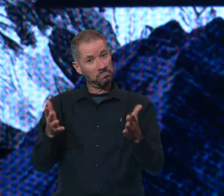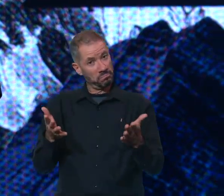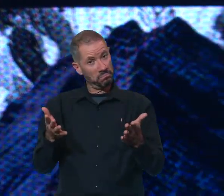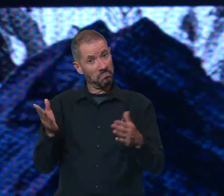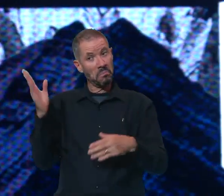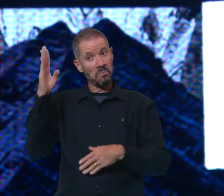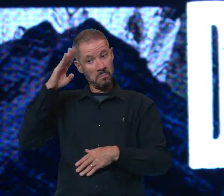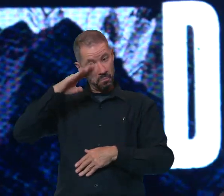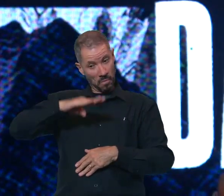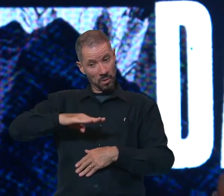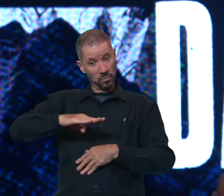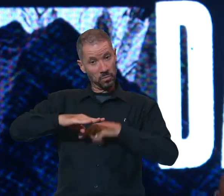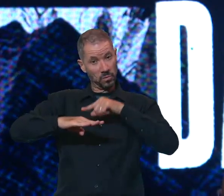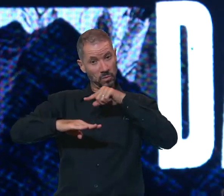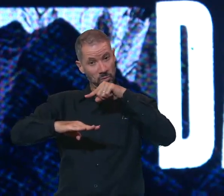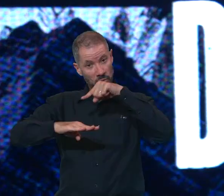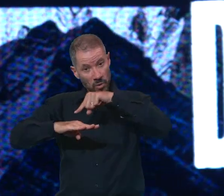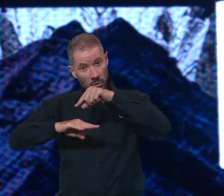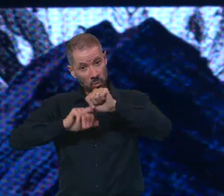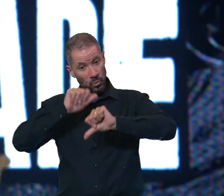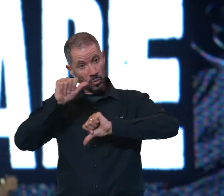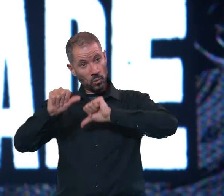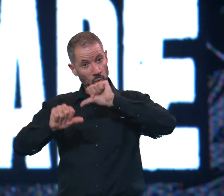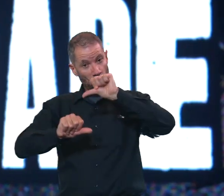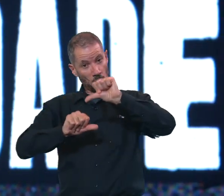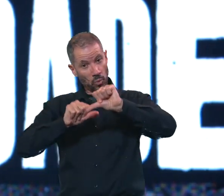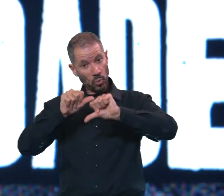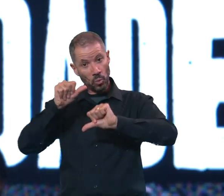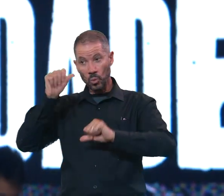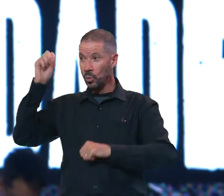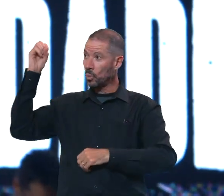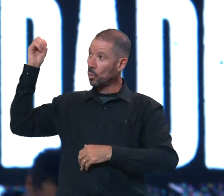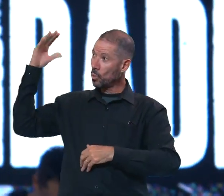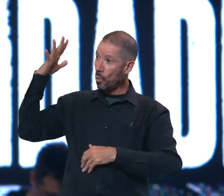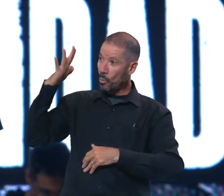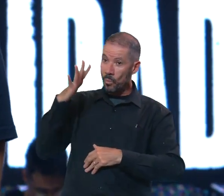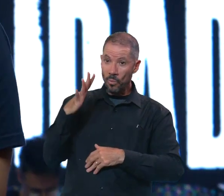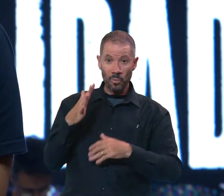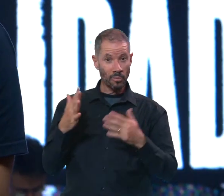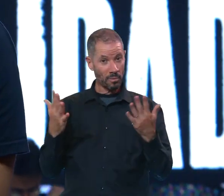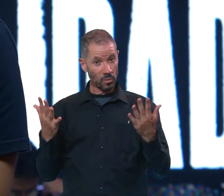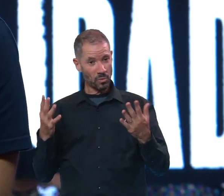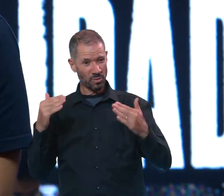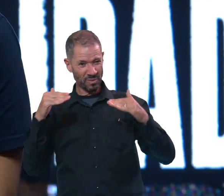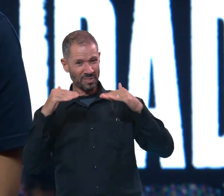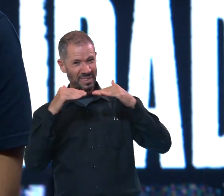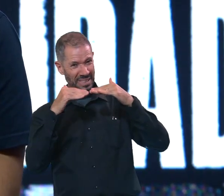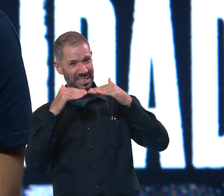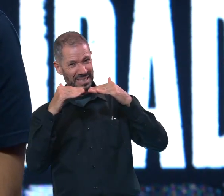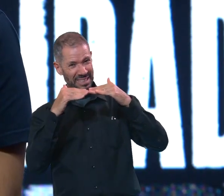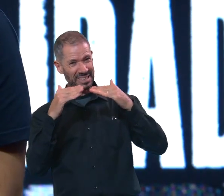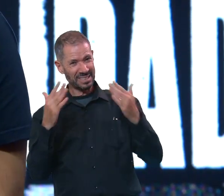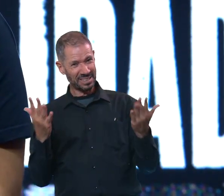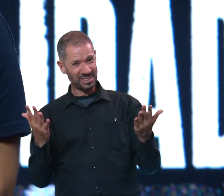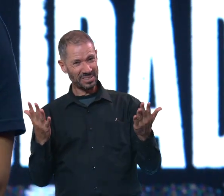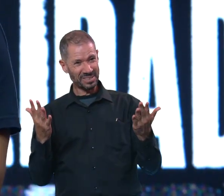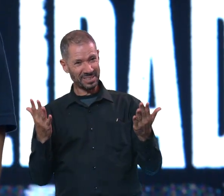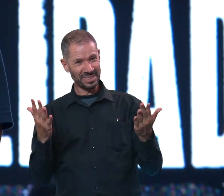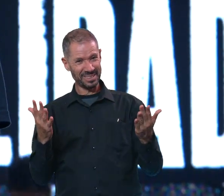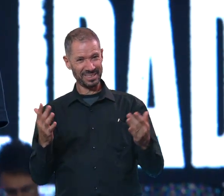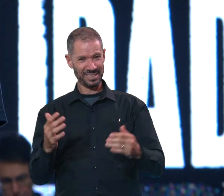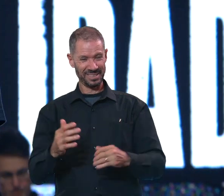Uma maldição que se torna bênção. Faz sentido?